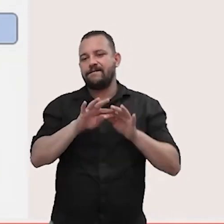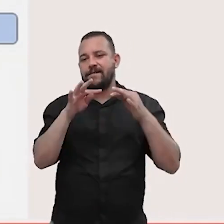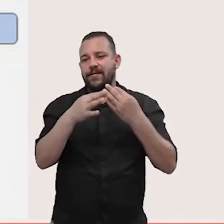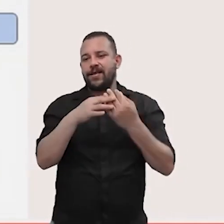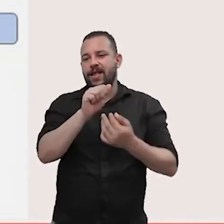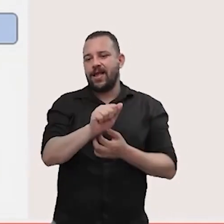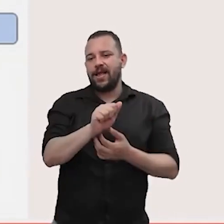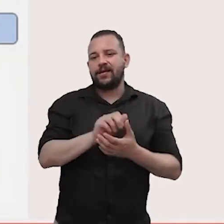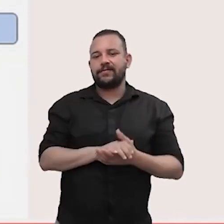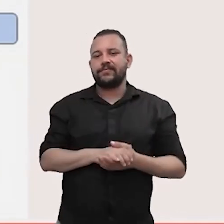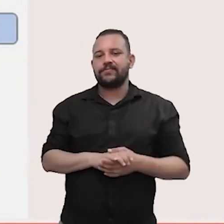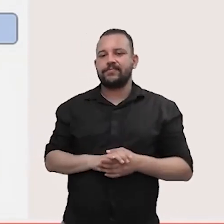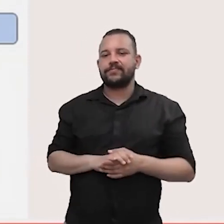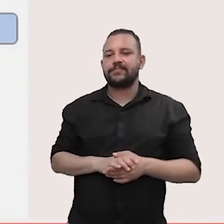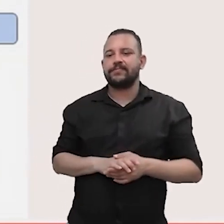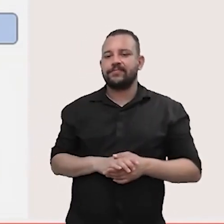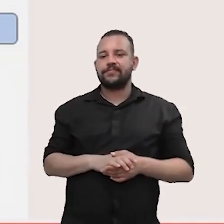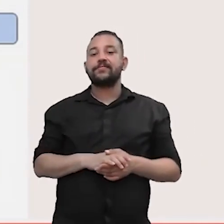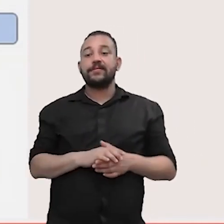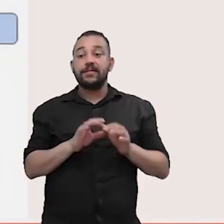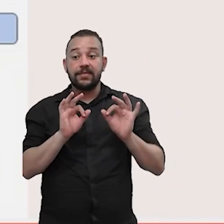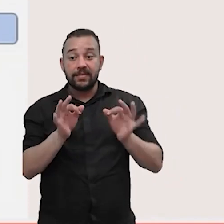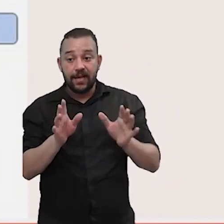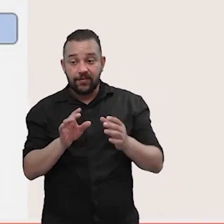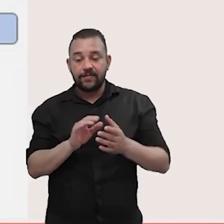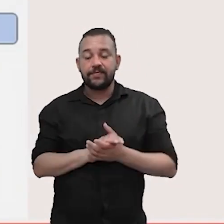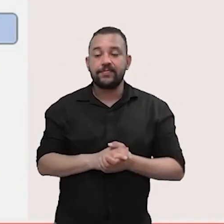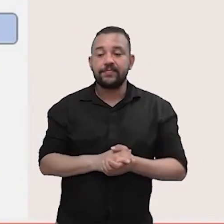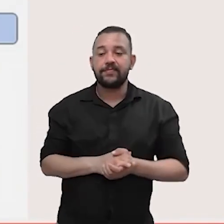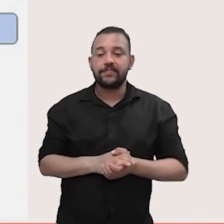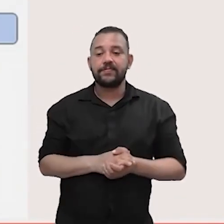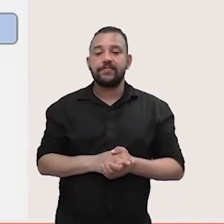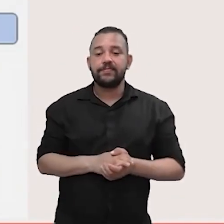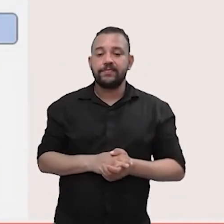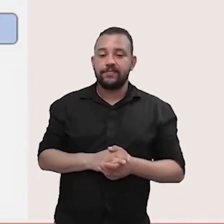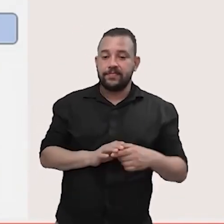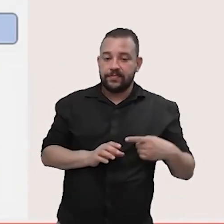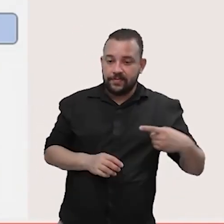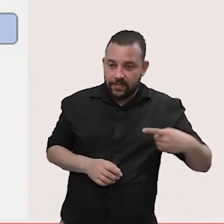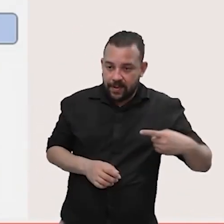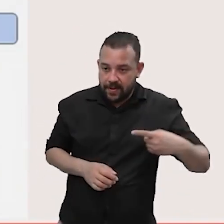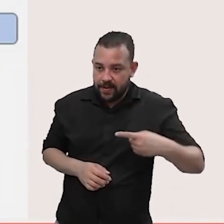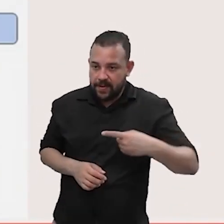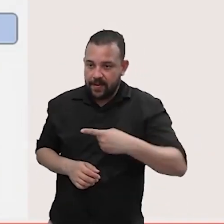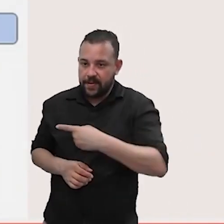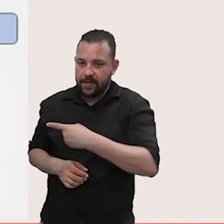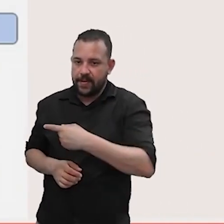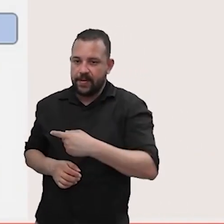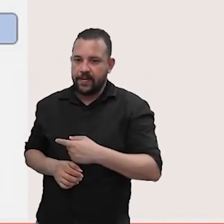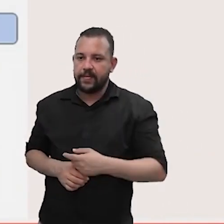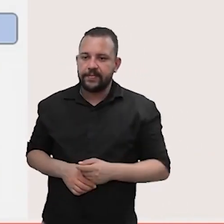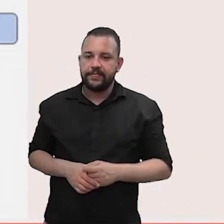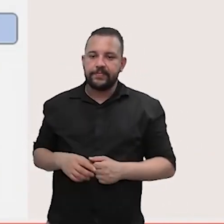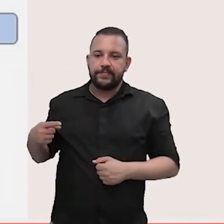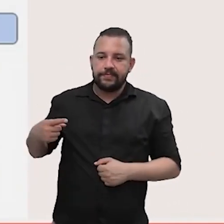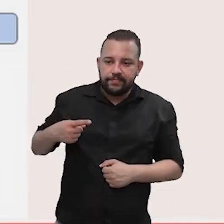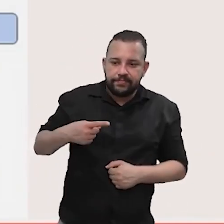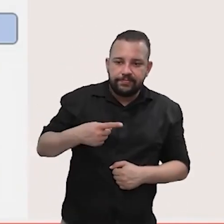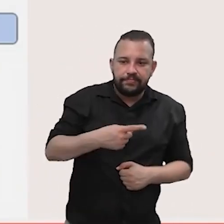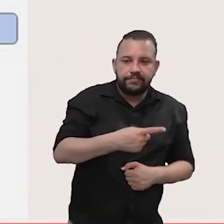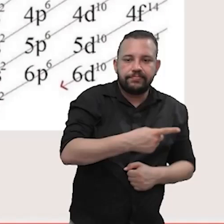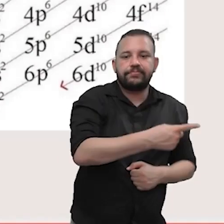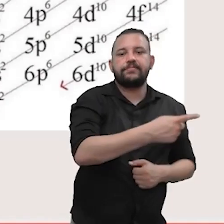representativos. Certinho? E na horizontal, os períodos que nós temos 7, com a descoberta do novo elemento, temos 8.